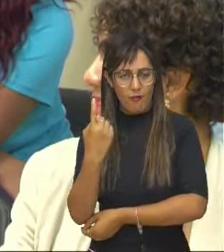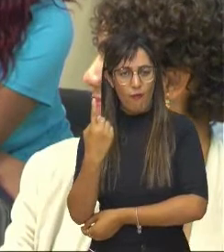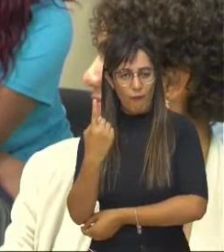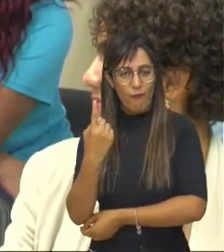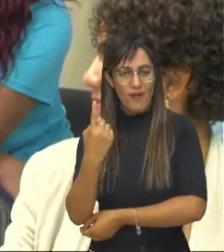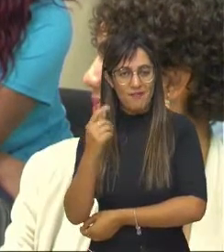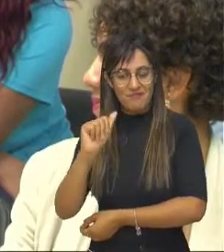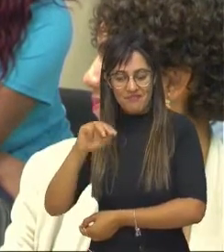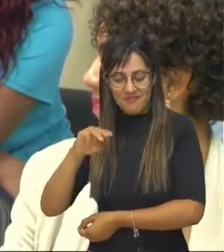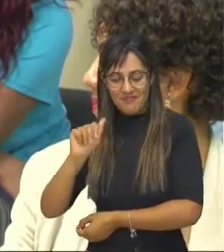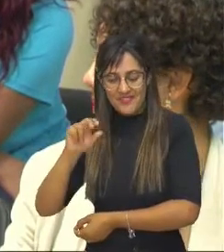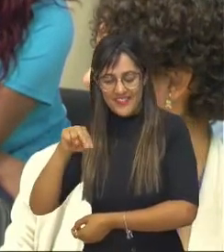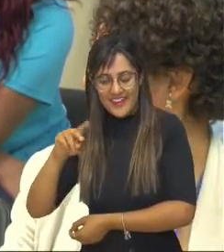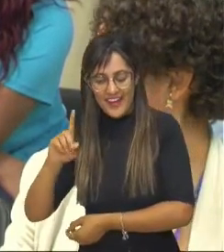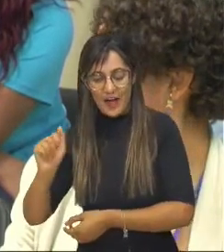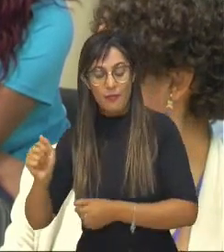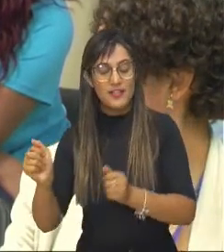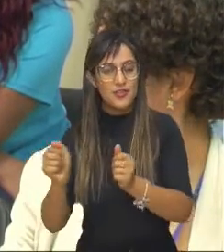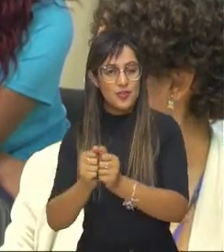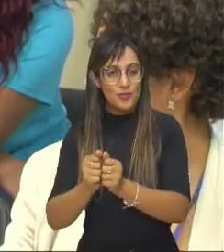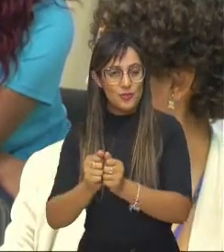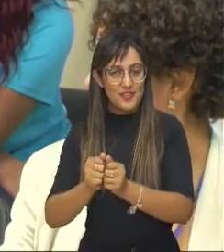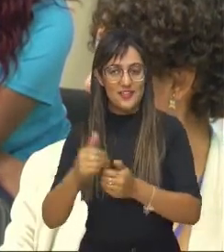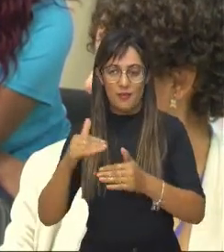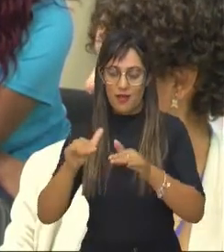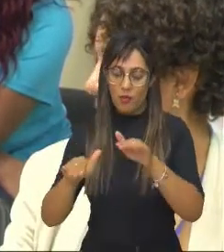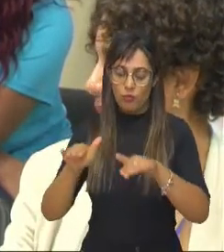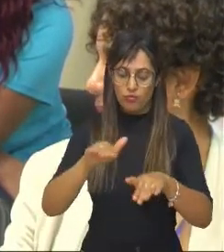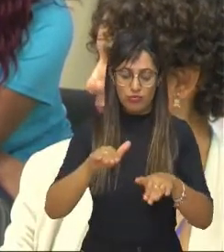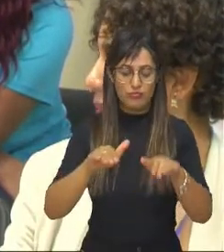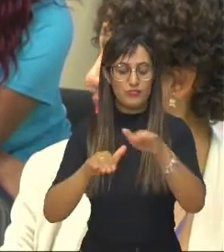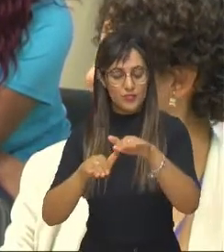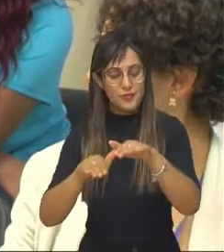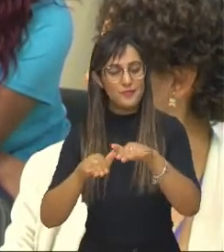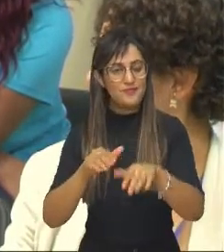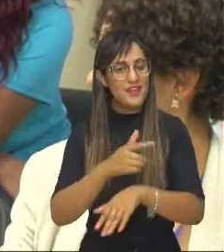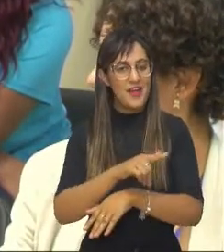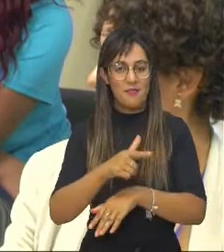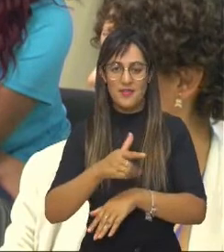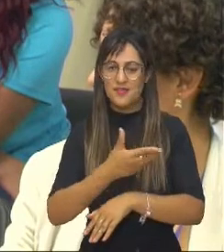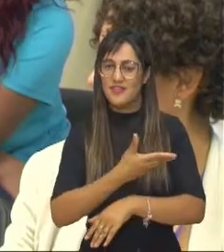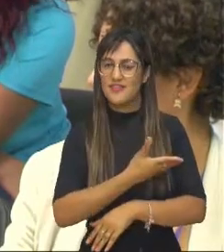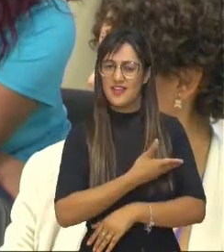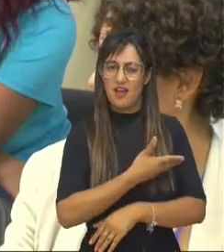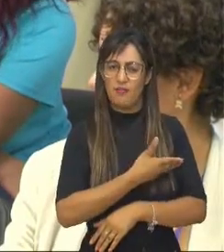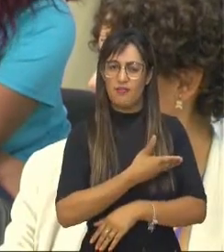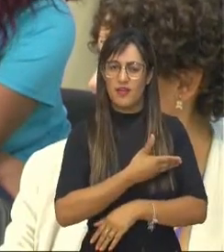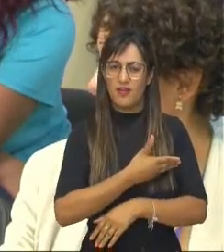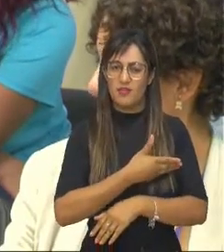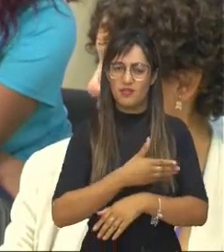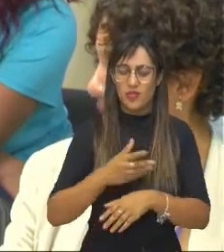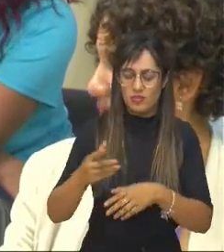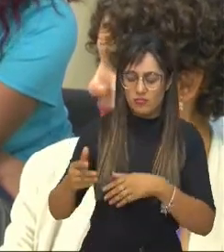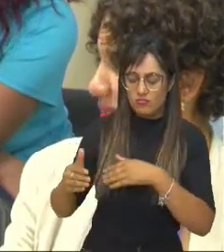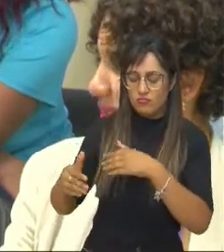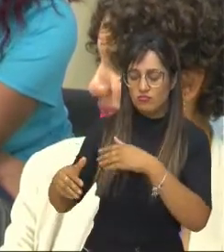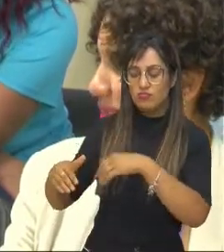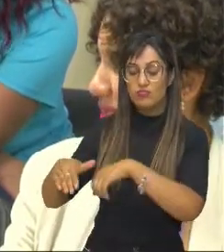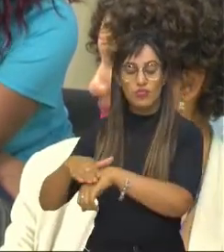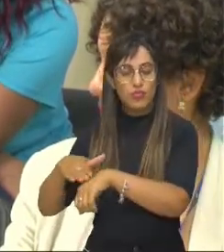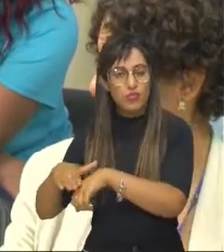né? Quem sabe eu posso dar um passo ali também. Mesmo a gente não tendo sido amiga, a gente nem se falava, não sabia nem o que ela estava fazendo da vida